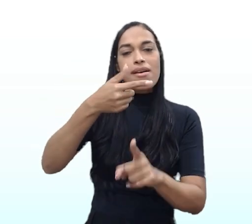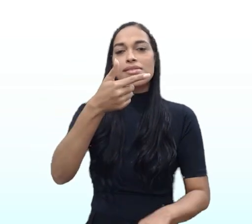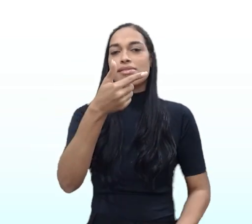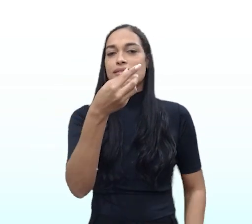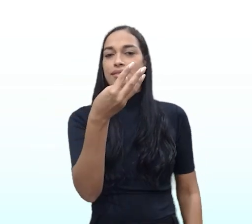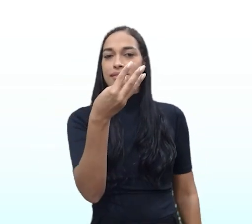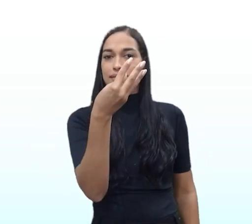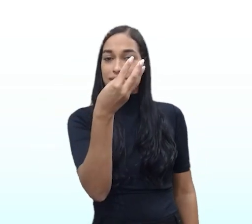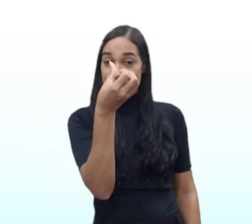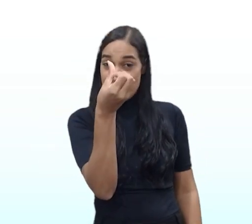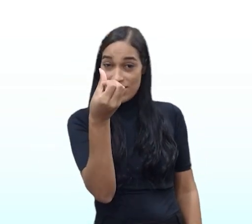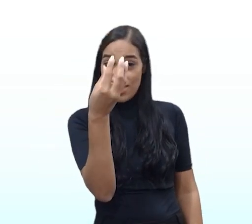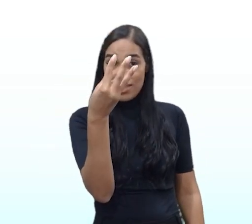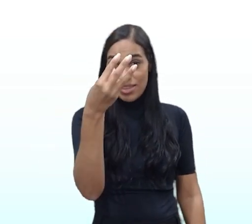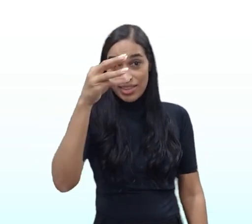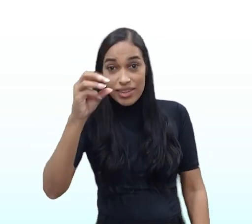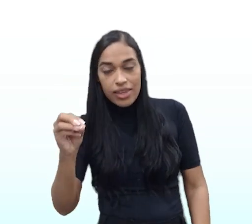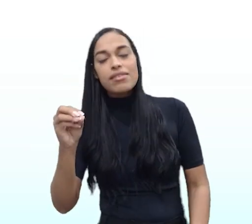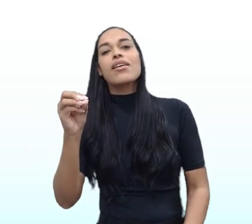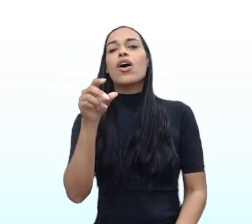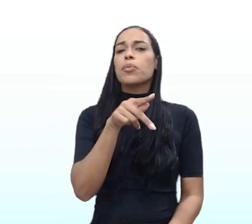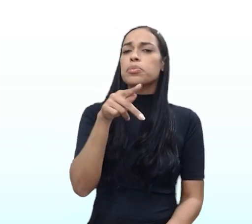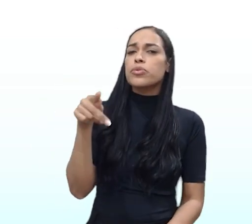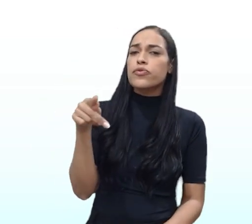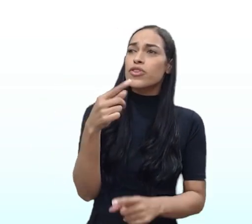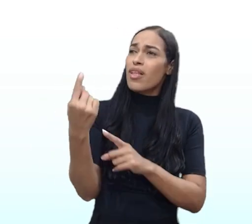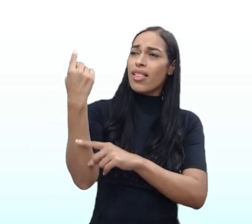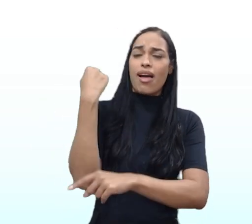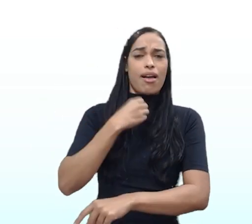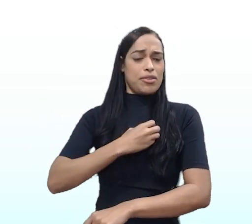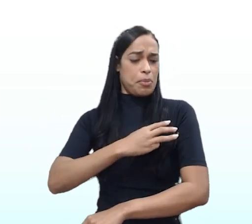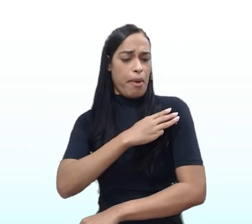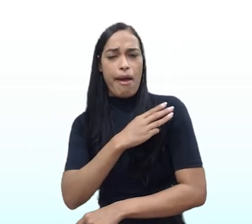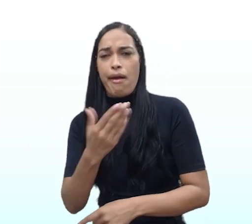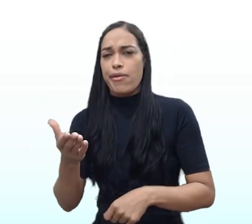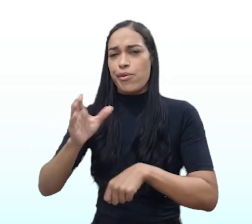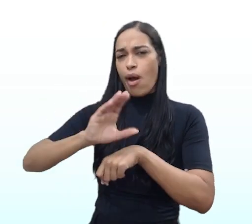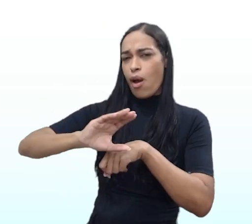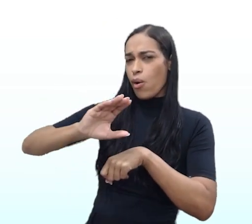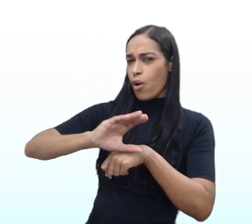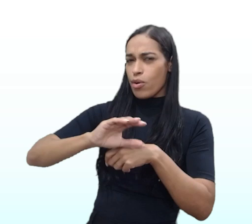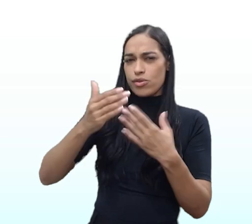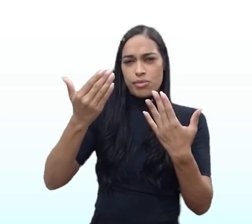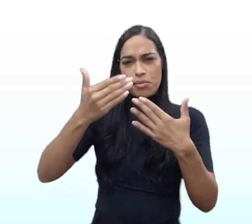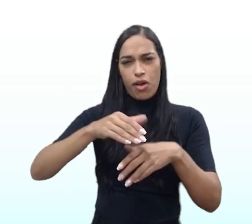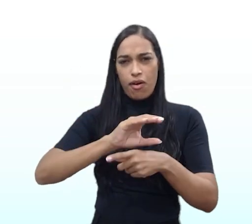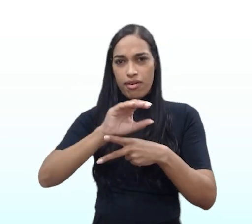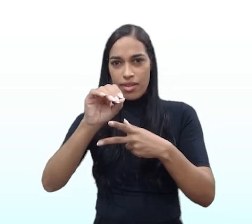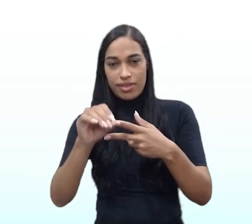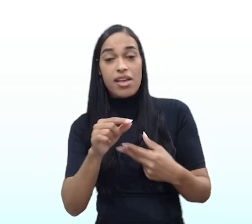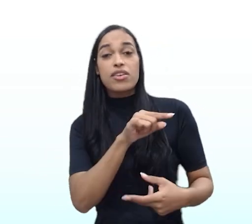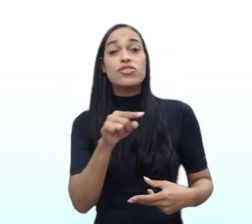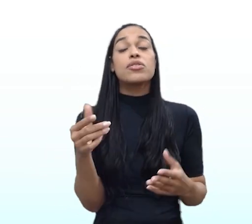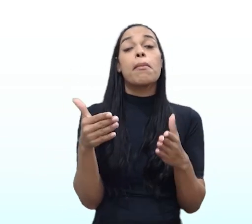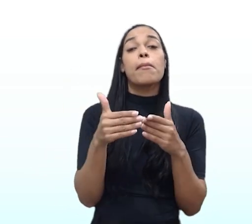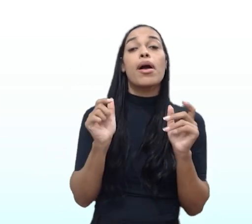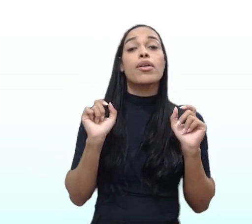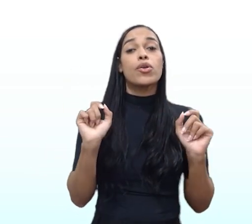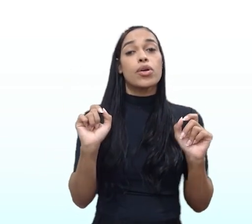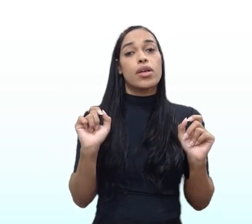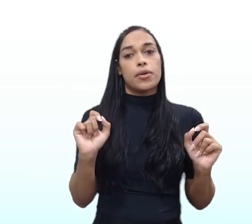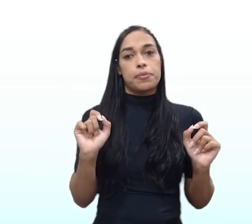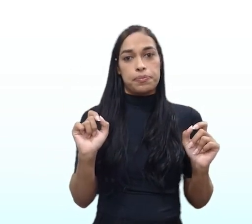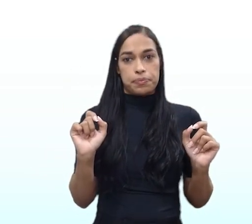E, normalmente, nós, professores lá do ensino médio, de cursinho, para facilitar para vocês, o que a gente